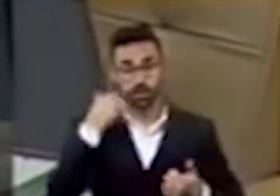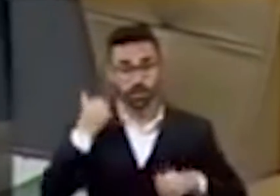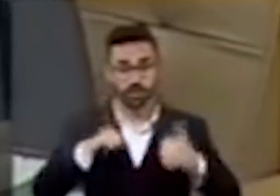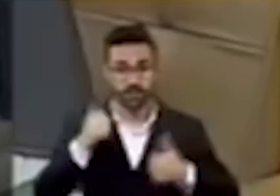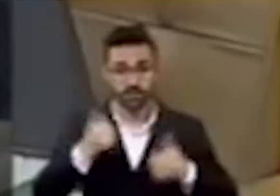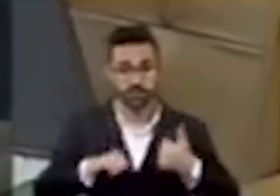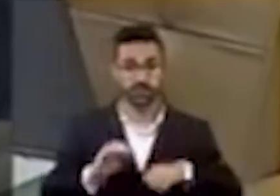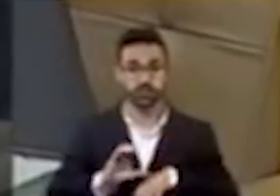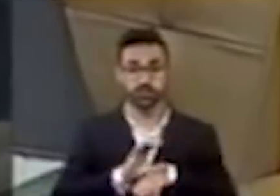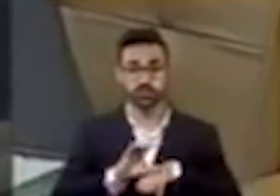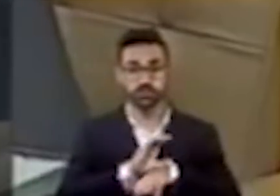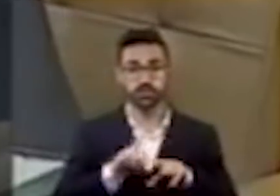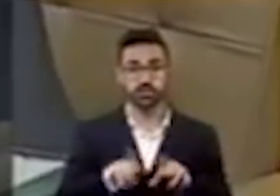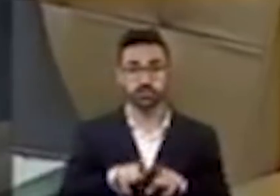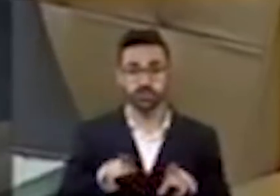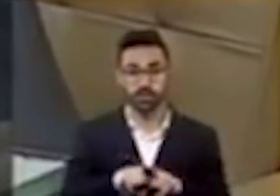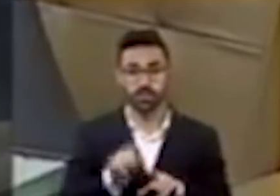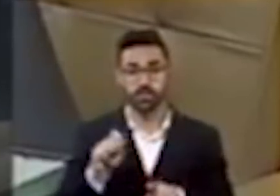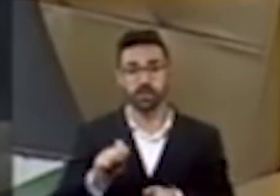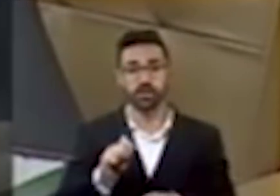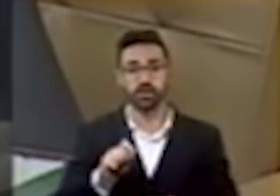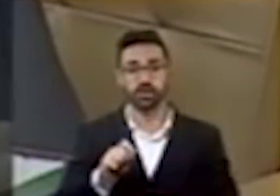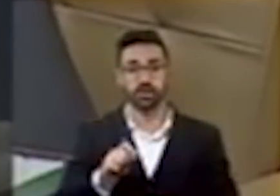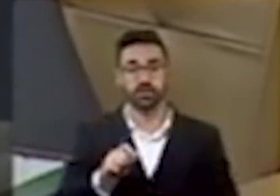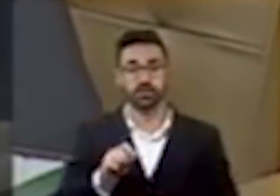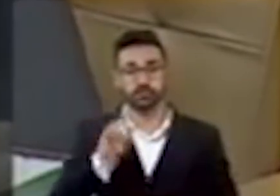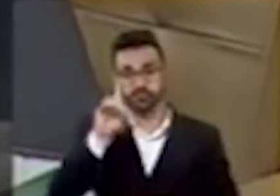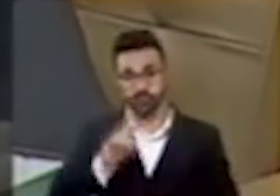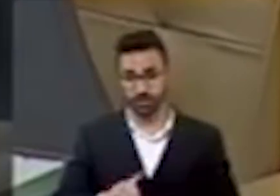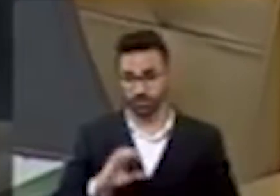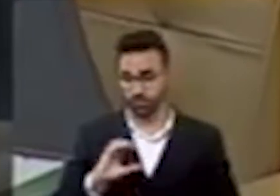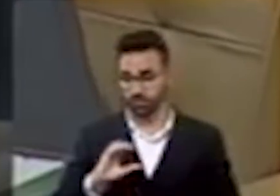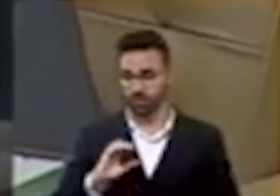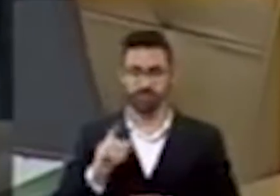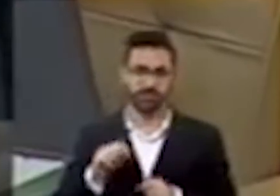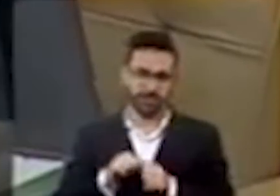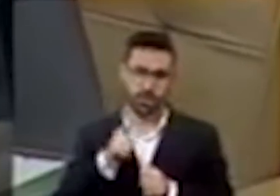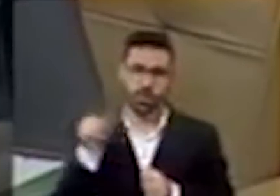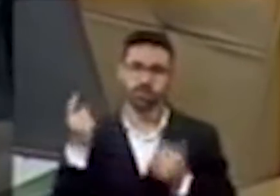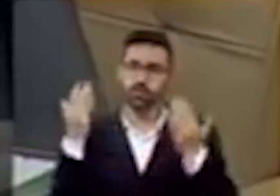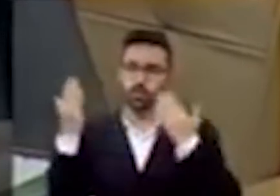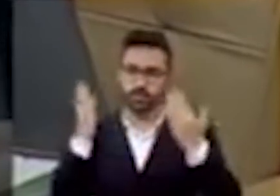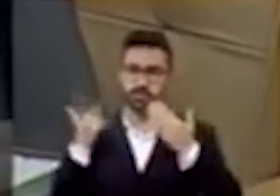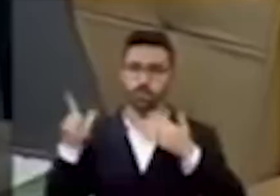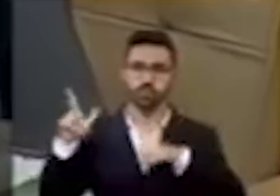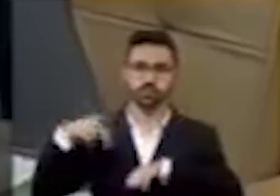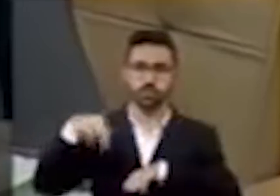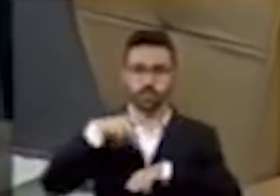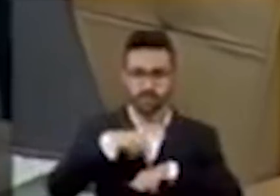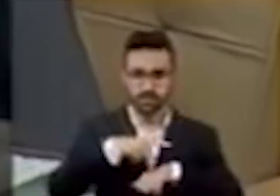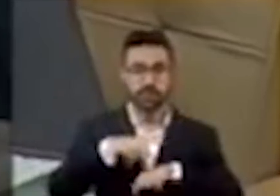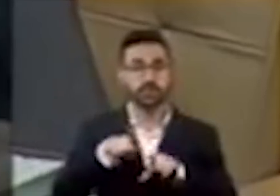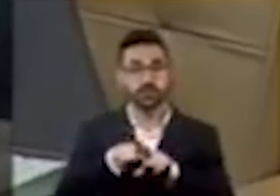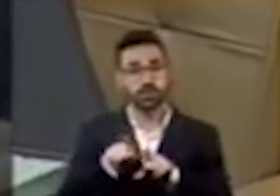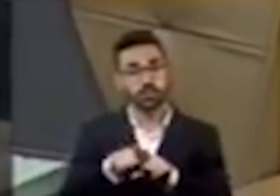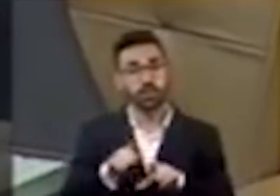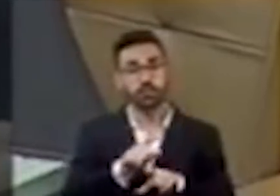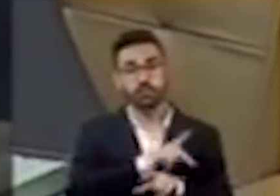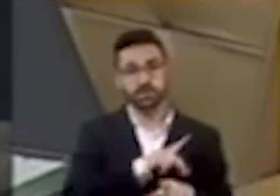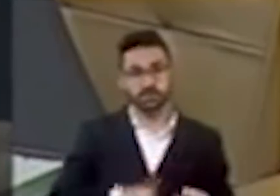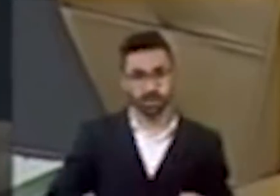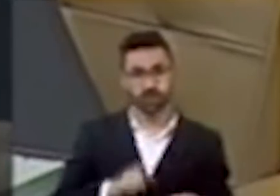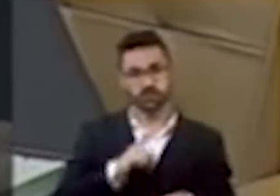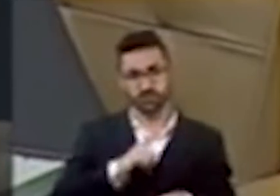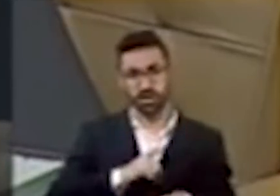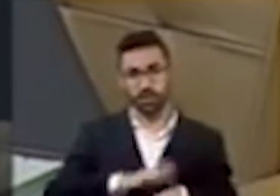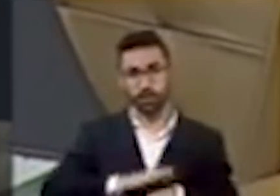e da jurisprudência, inclusive no direito comparado, emerge que o poder do perdão, de perdão presidencial é um